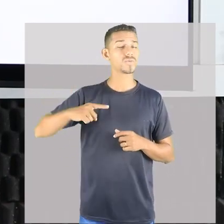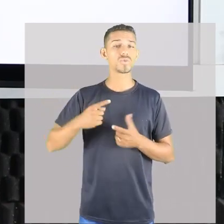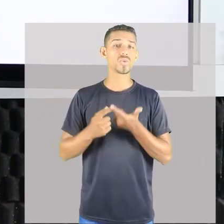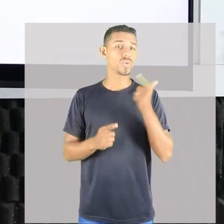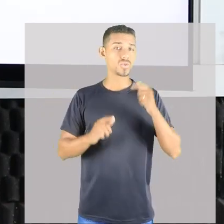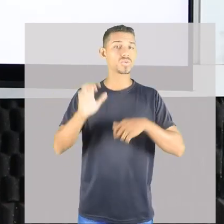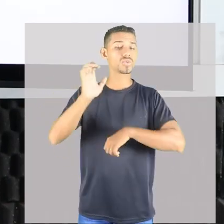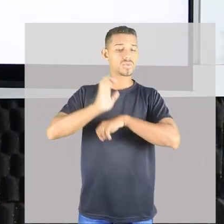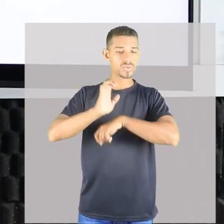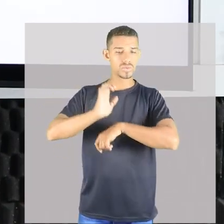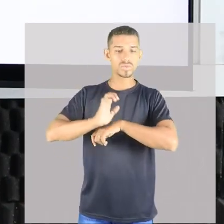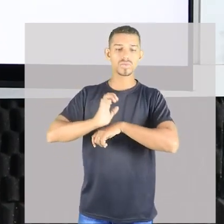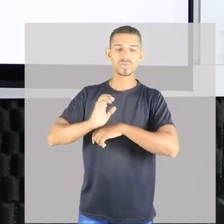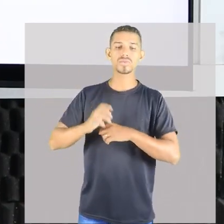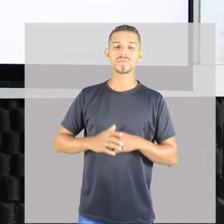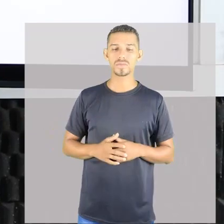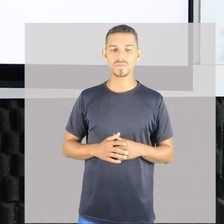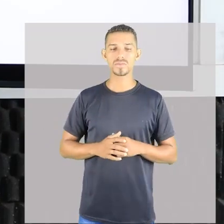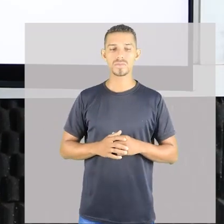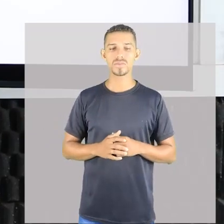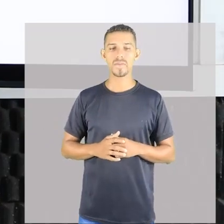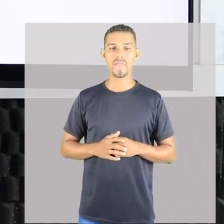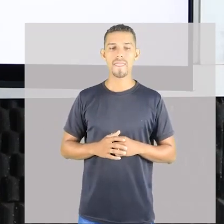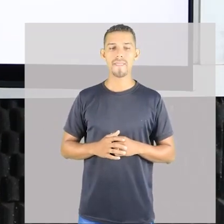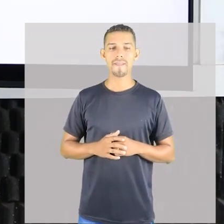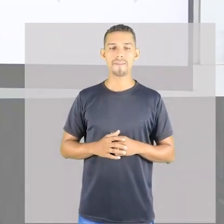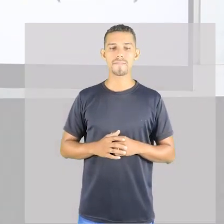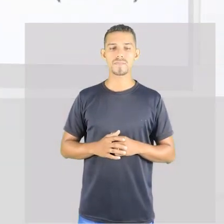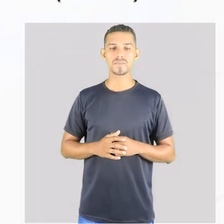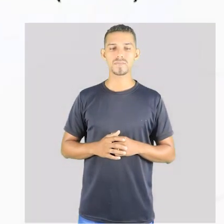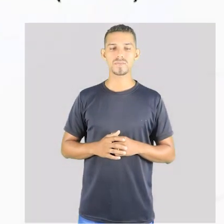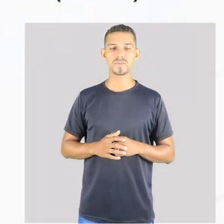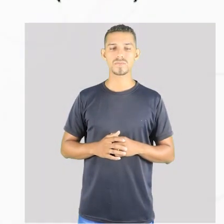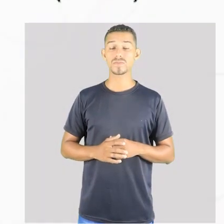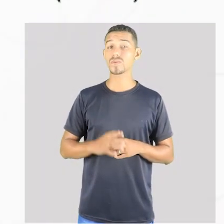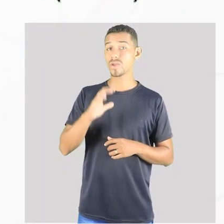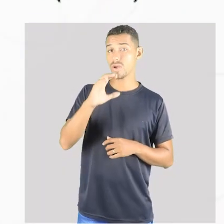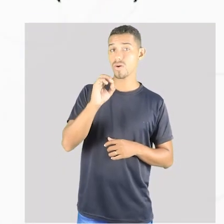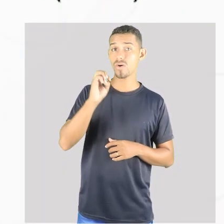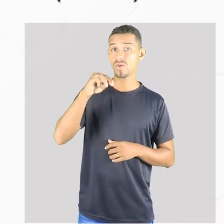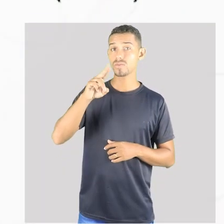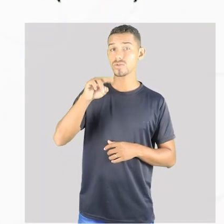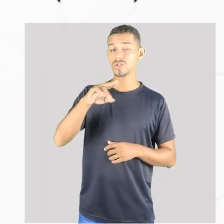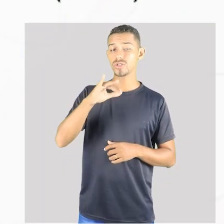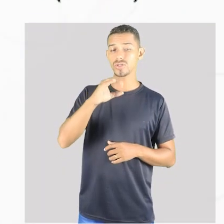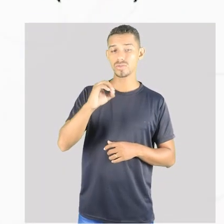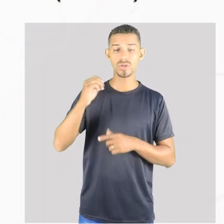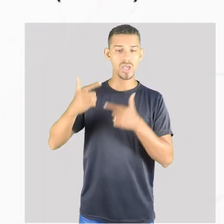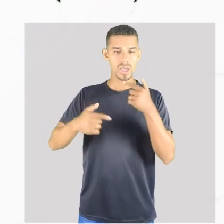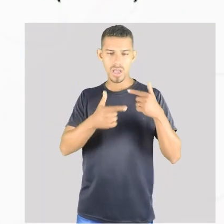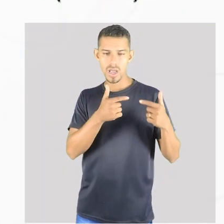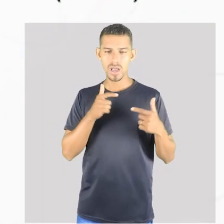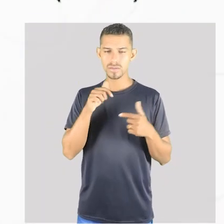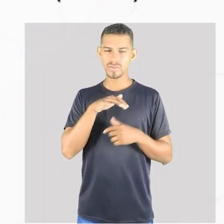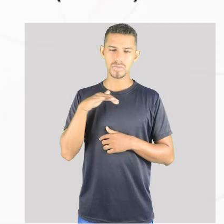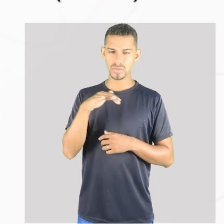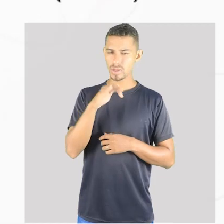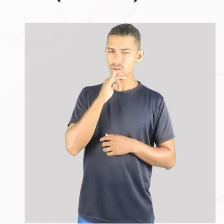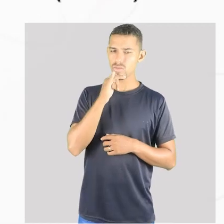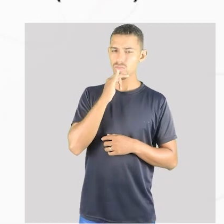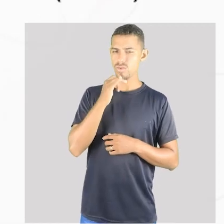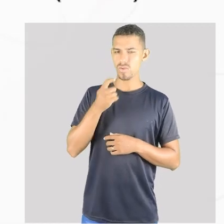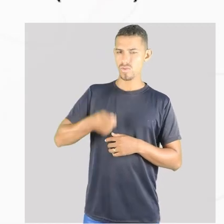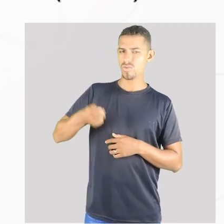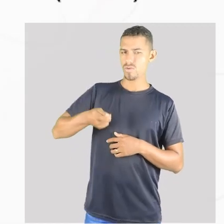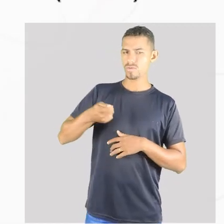por exemplo, dos mencheviques, que eram liberais. O comunismo de guerra, que eram medidas severas para derrotar a